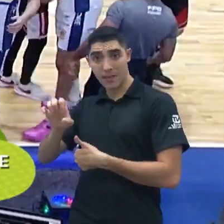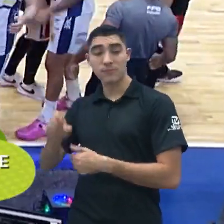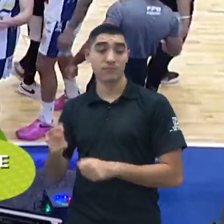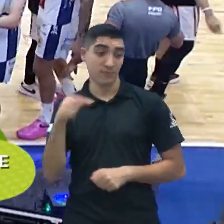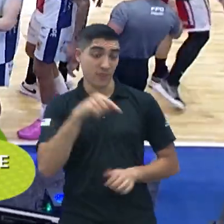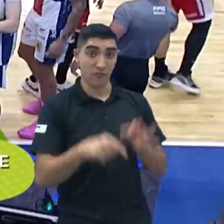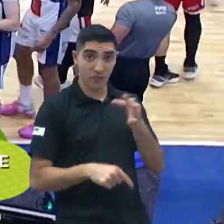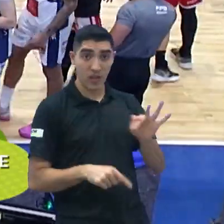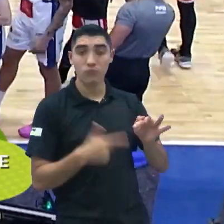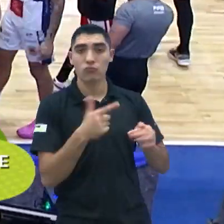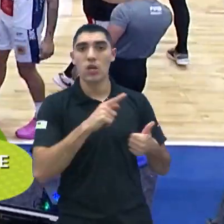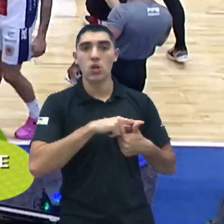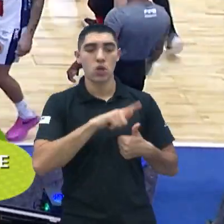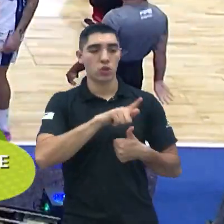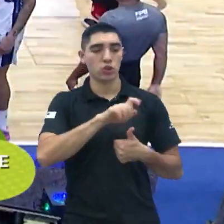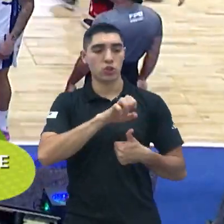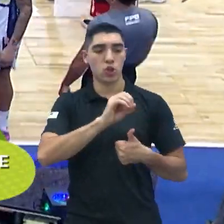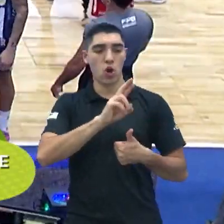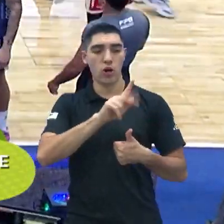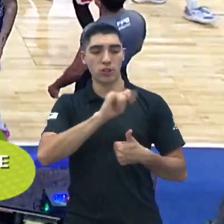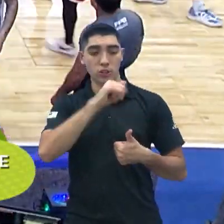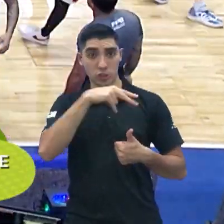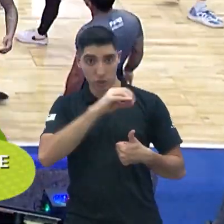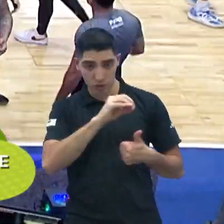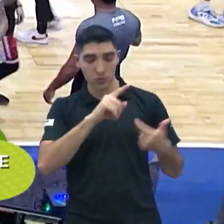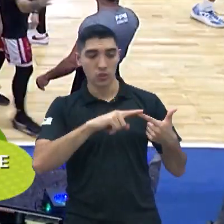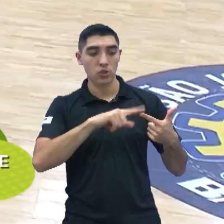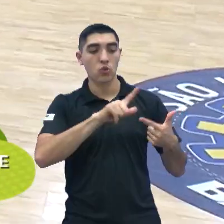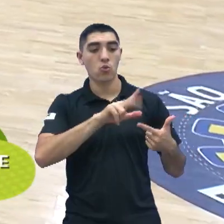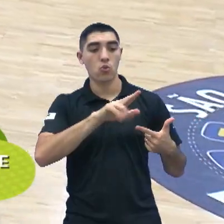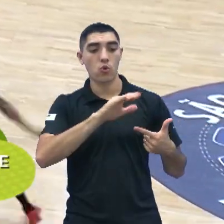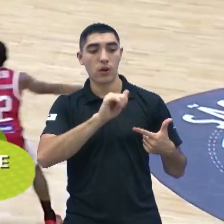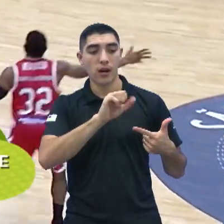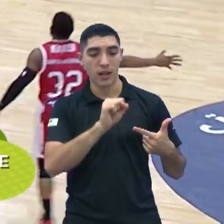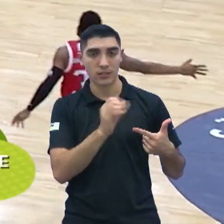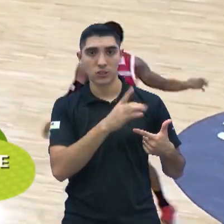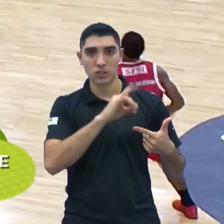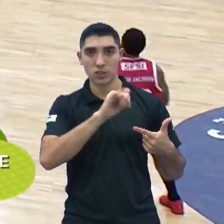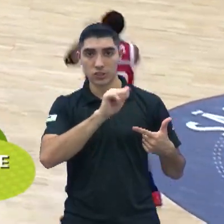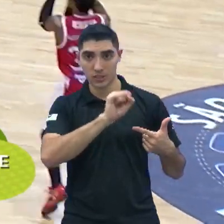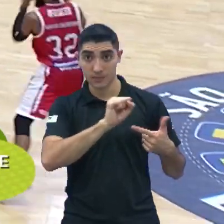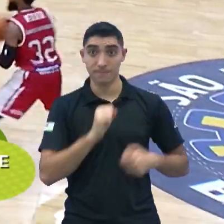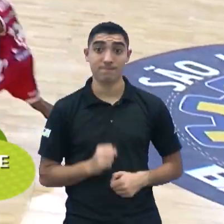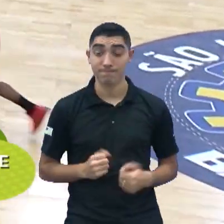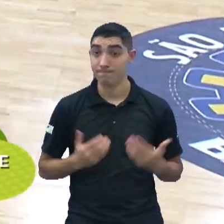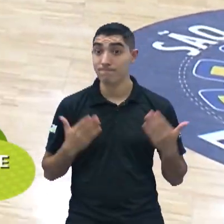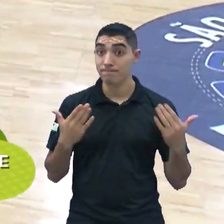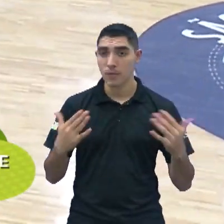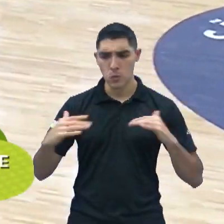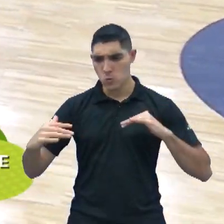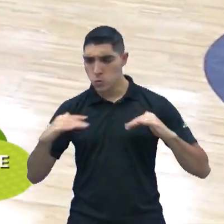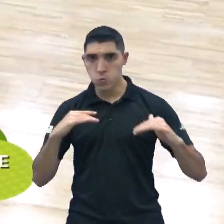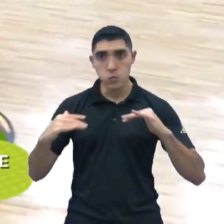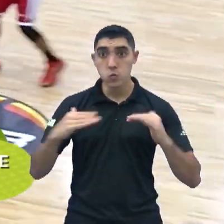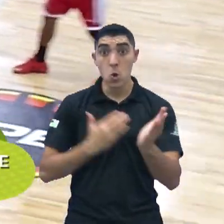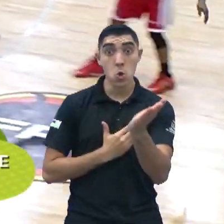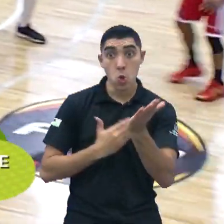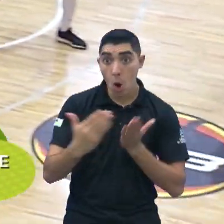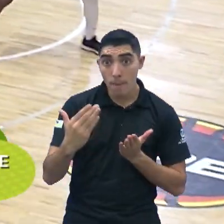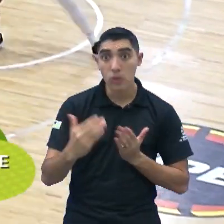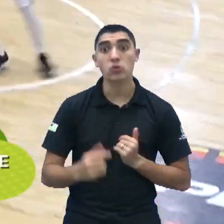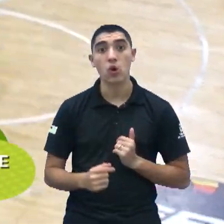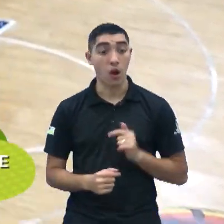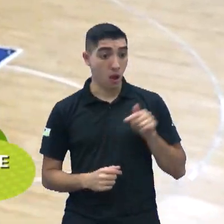armador Georginho e o ala pivô Lucas Dias. Na hora que a bola subiu, o time